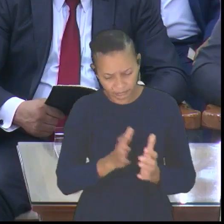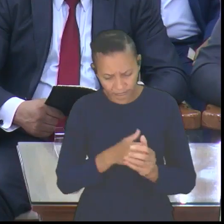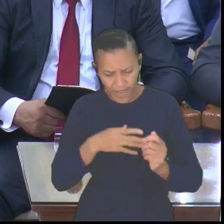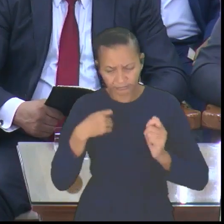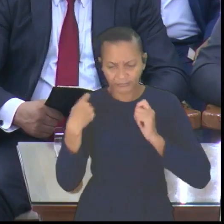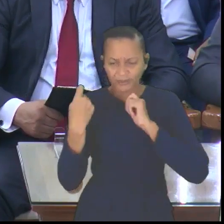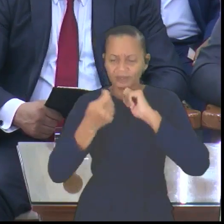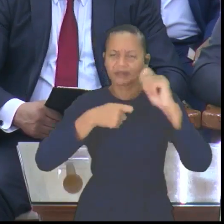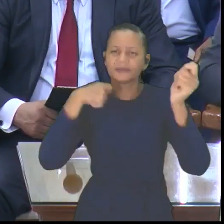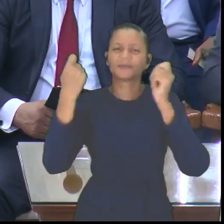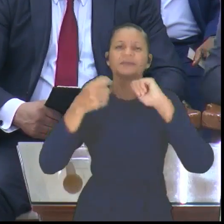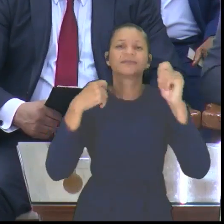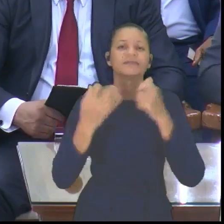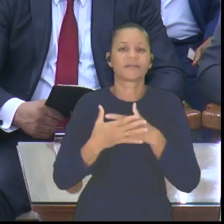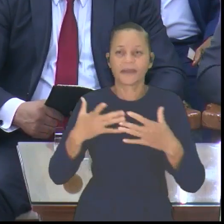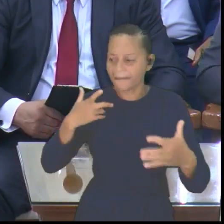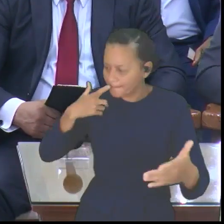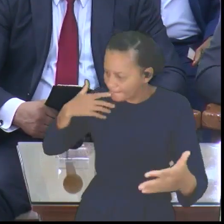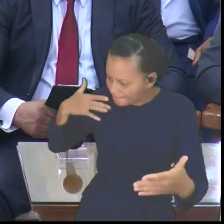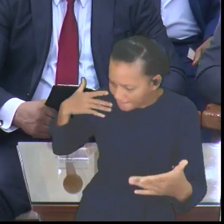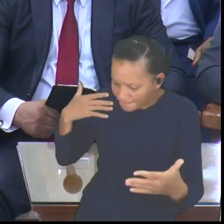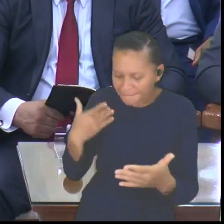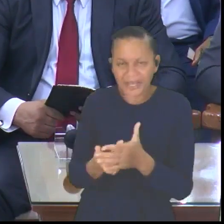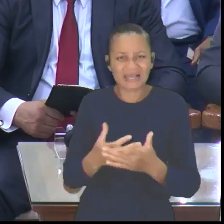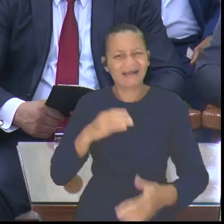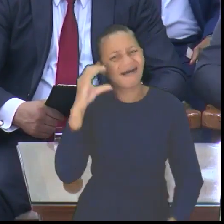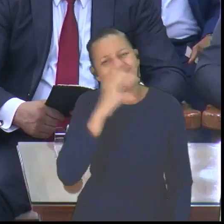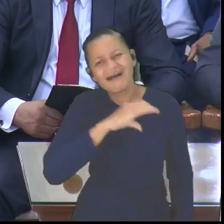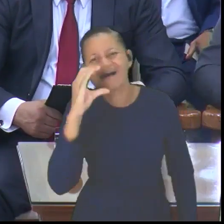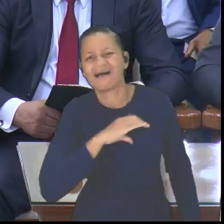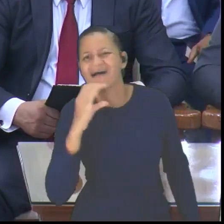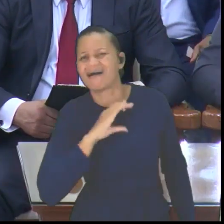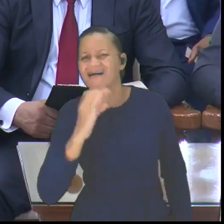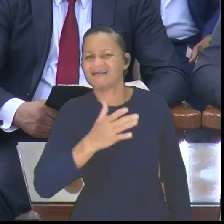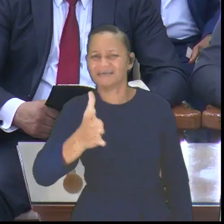Aleluia. Está chegando a hora de você levantar depressa.